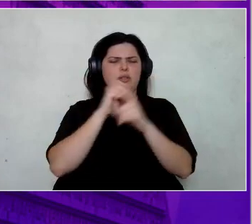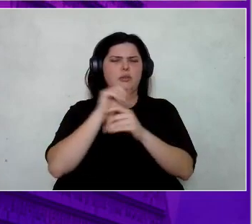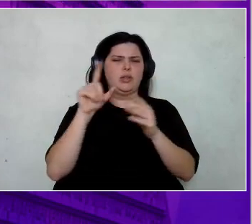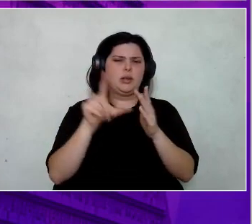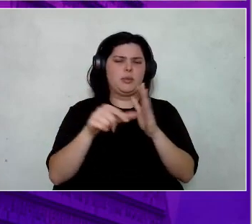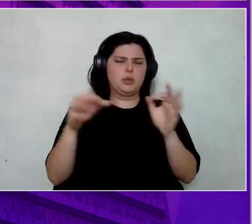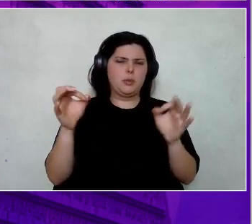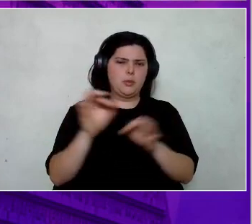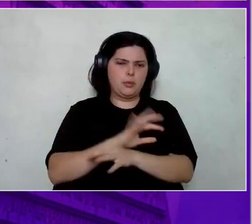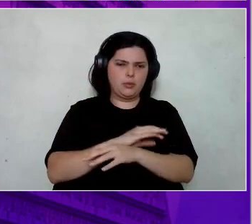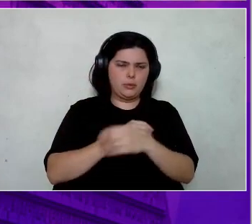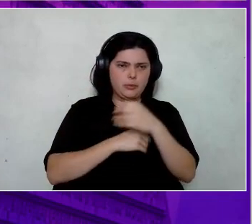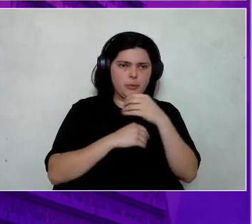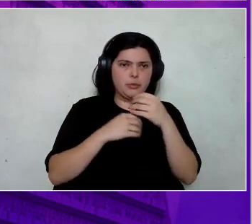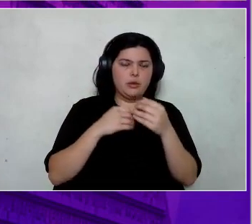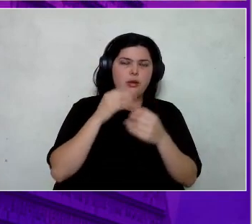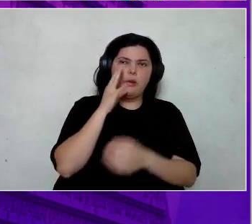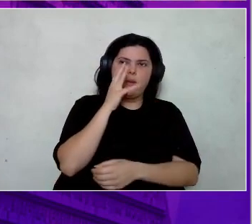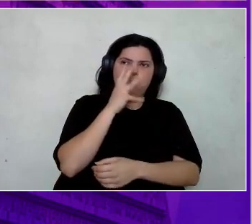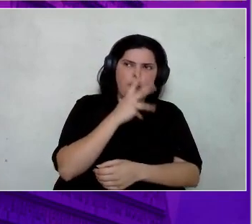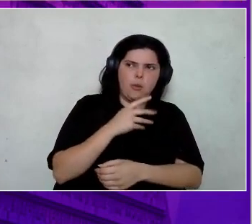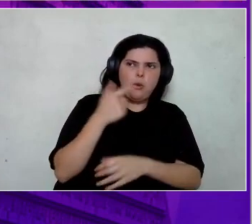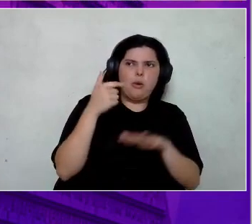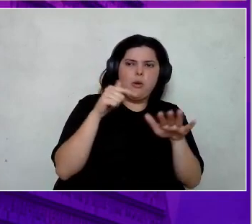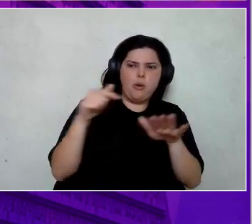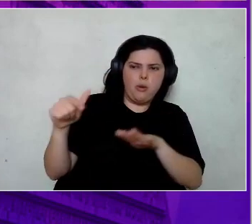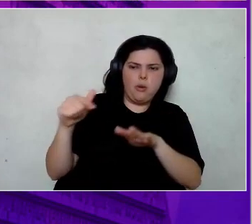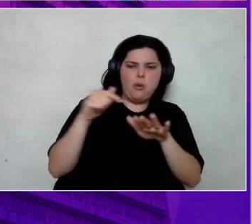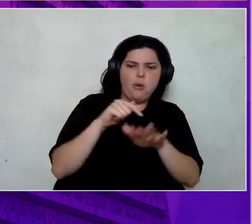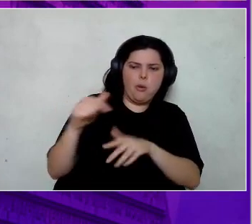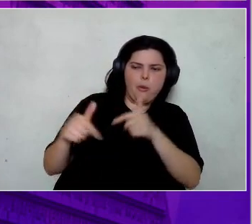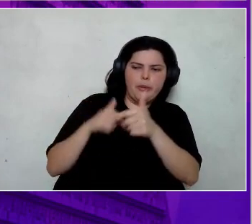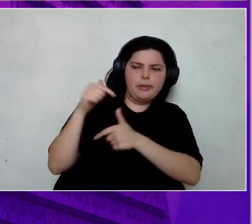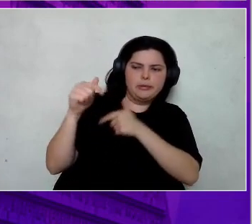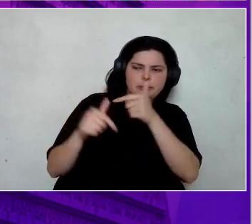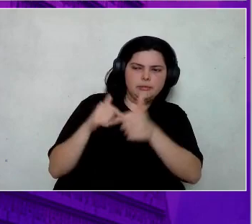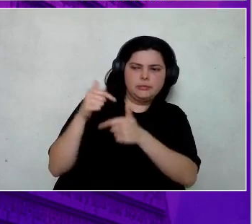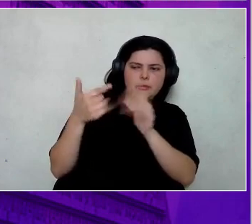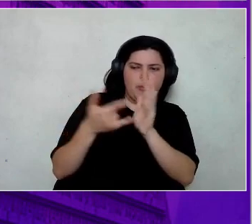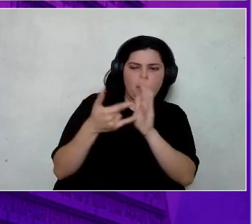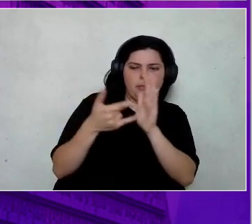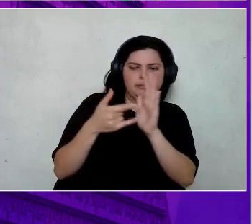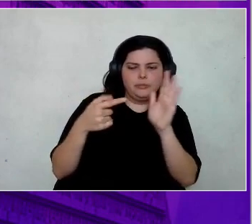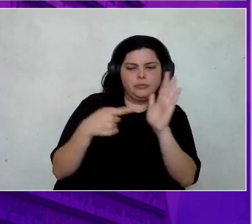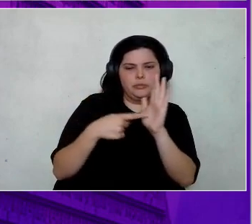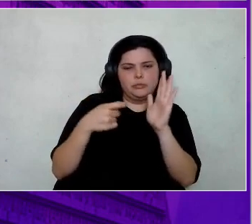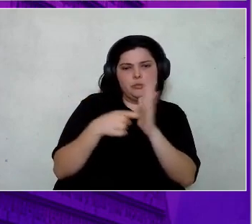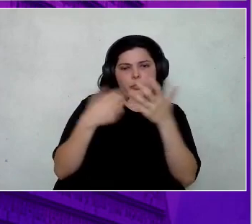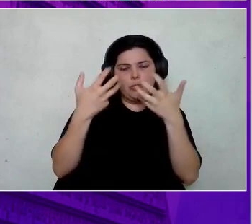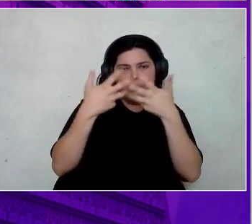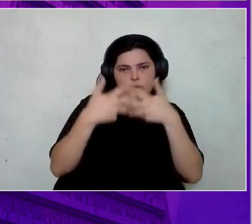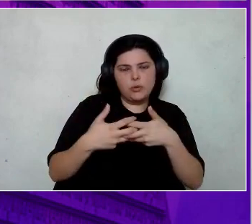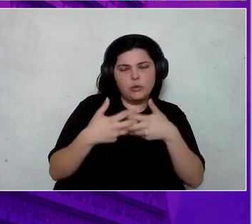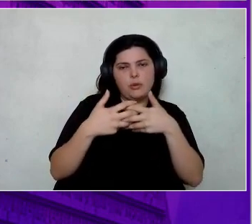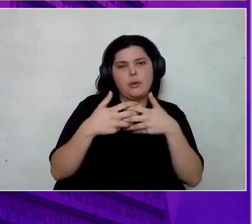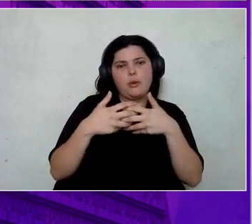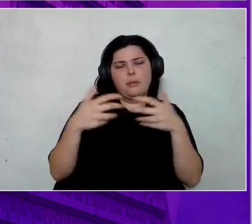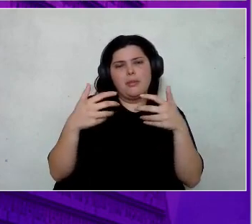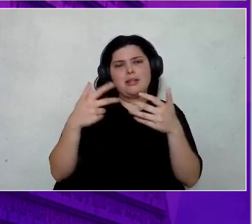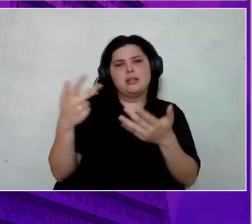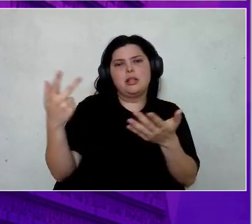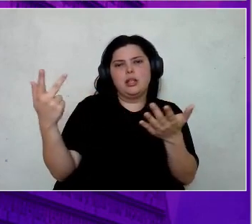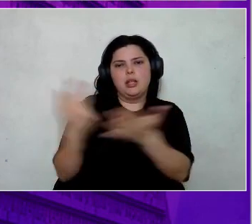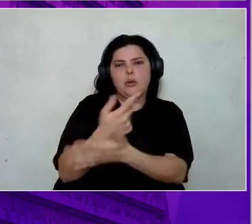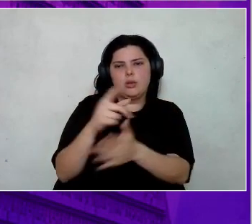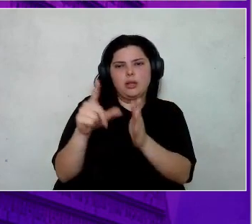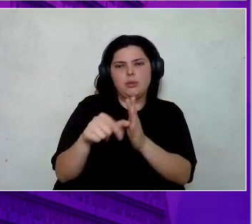ali, passei algumas semanas ali, a gente botou o programa para rodar, ele começou a funcionar, mas em execução ele dava erro. E aí o interessante é que a